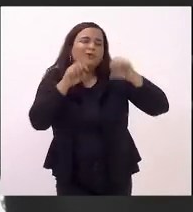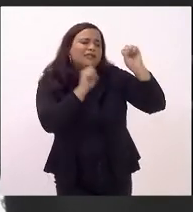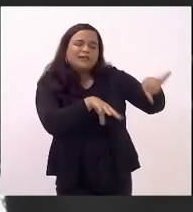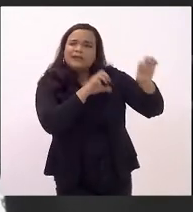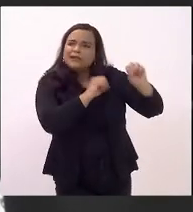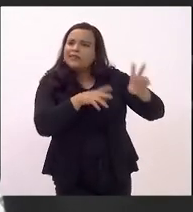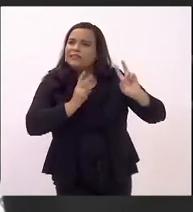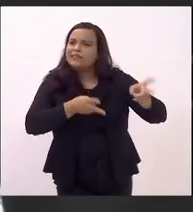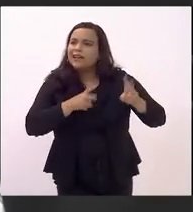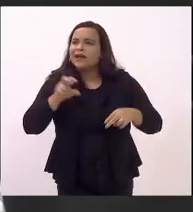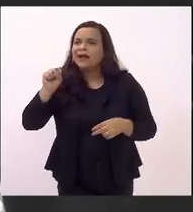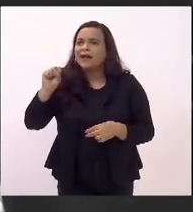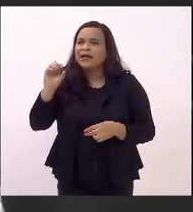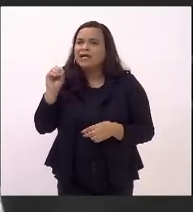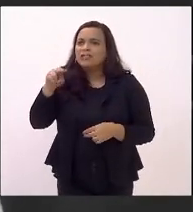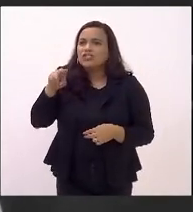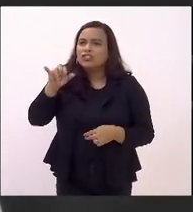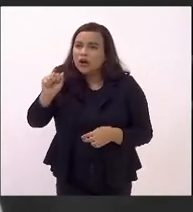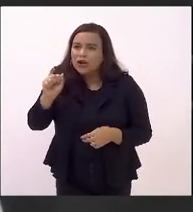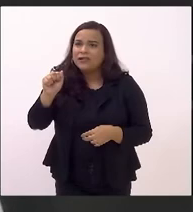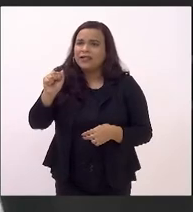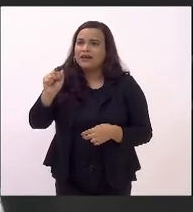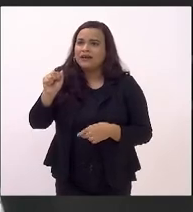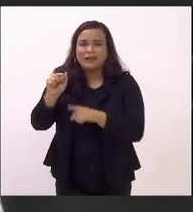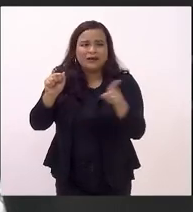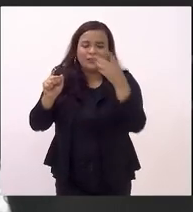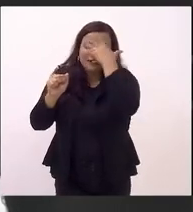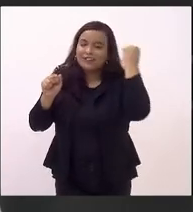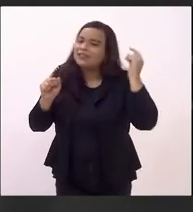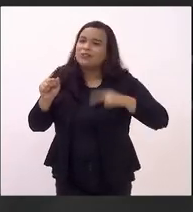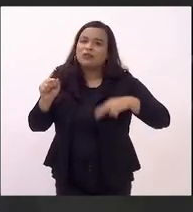Sônia da Mauriti, minha mãe. Nunca.